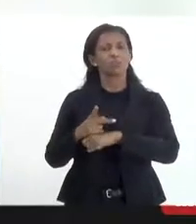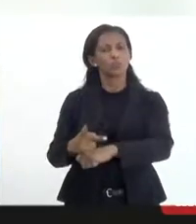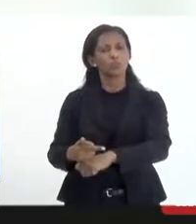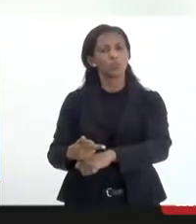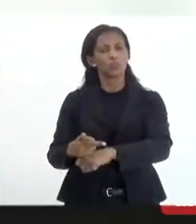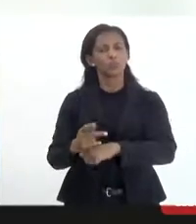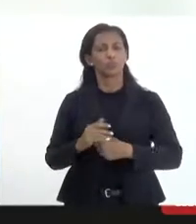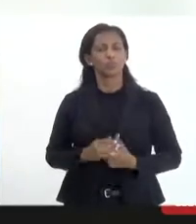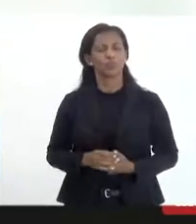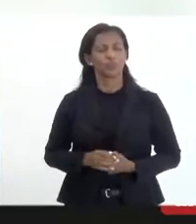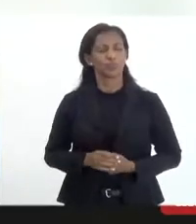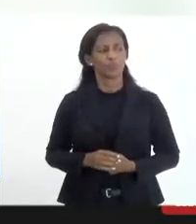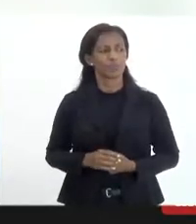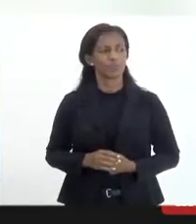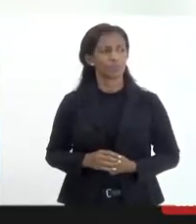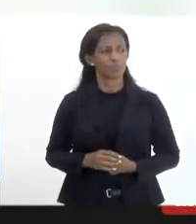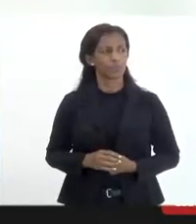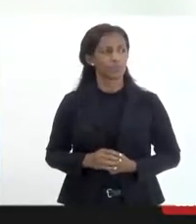foi buscar